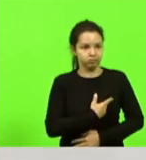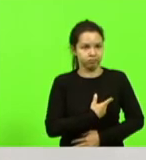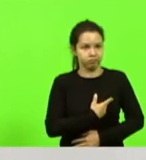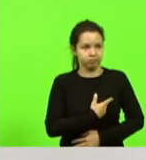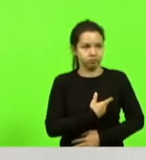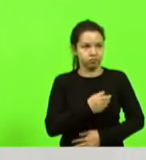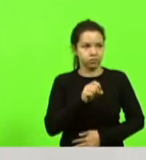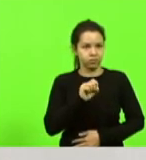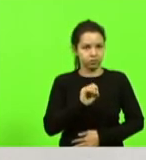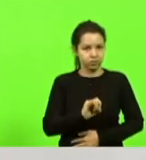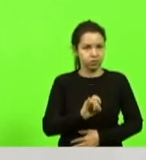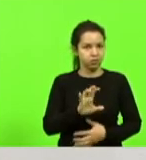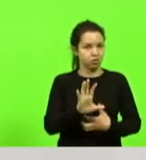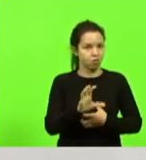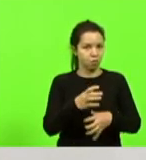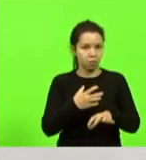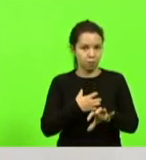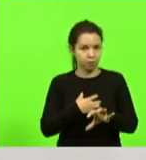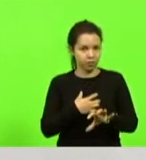comove o coração de alguém,